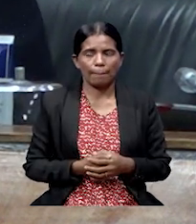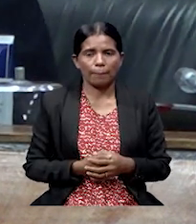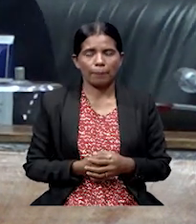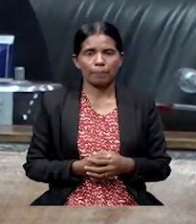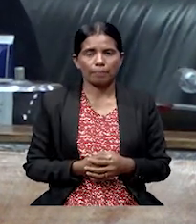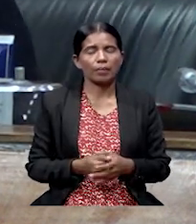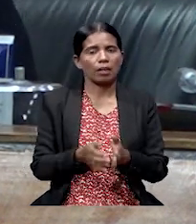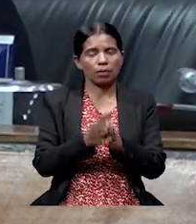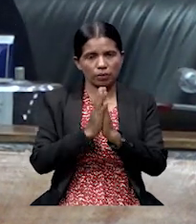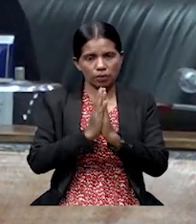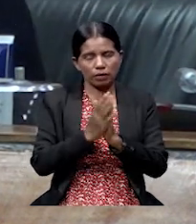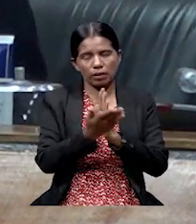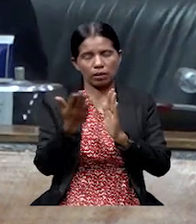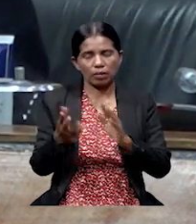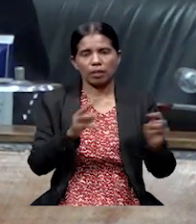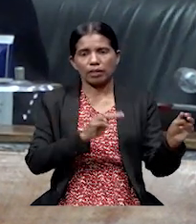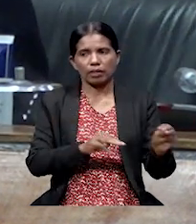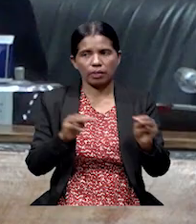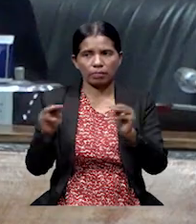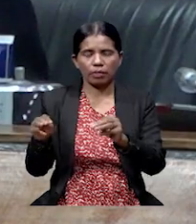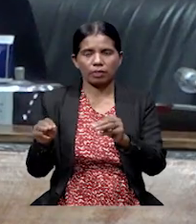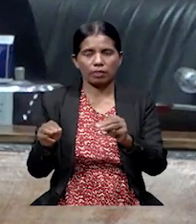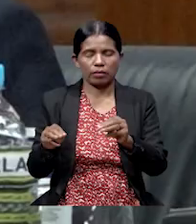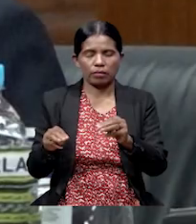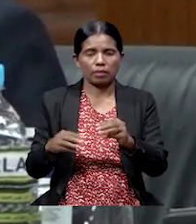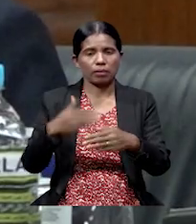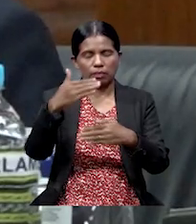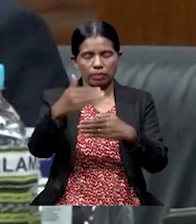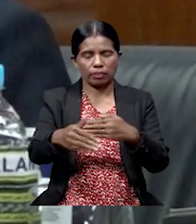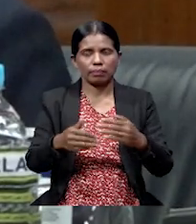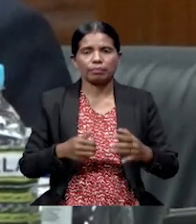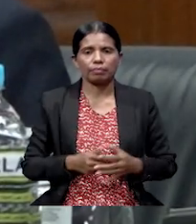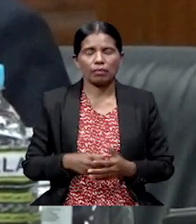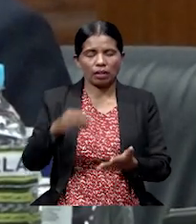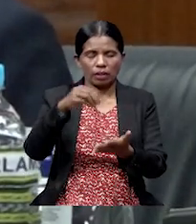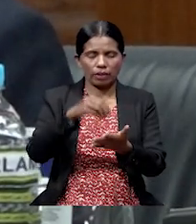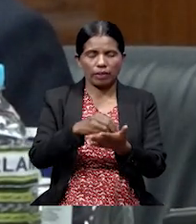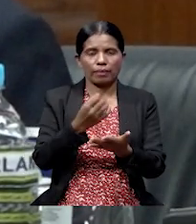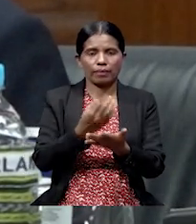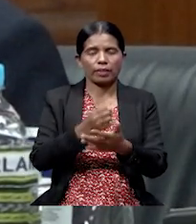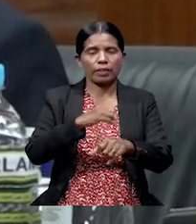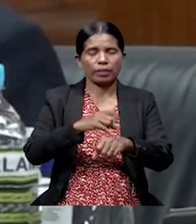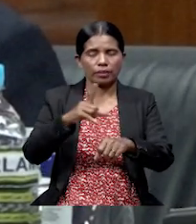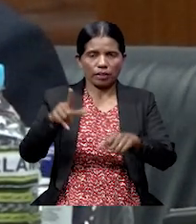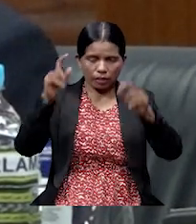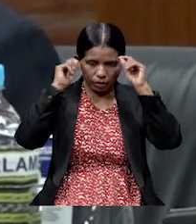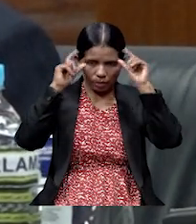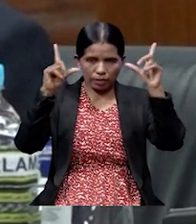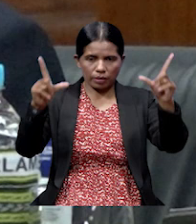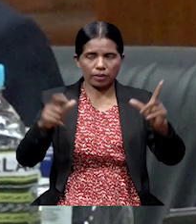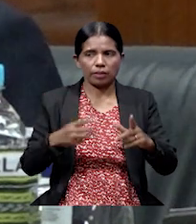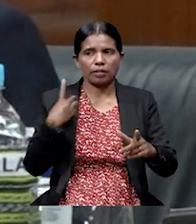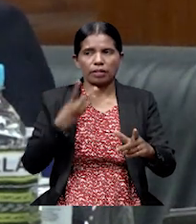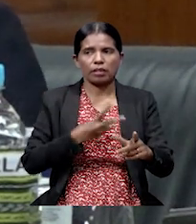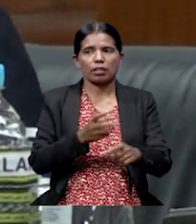e uso para aí também la avança ba o passo seguinte. Integração regional e internacional Timor-Leste e